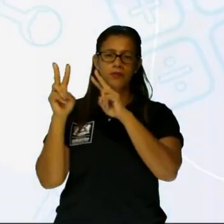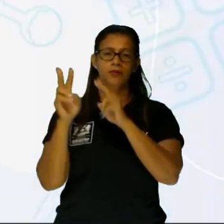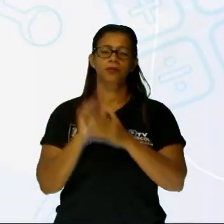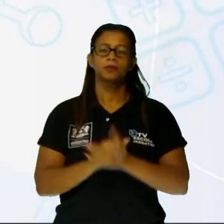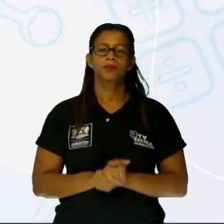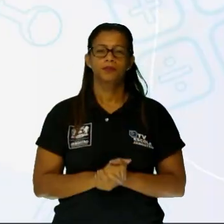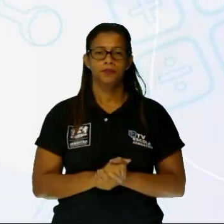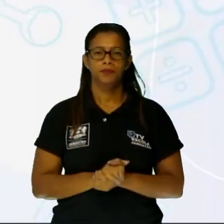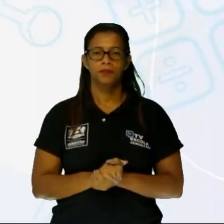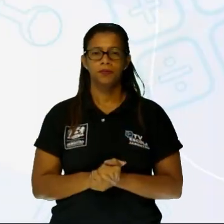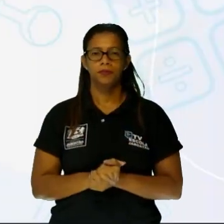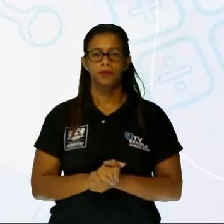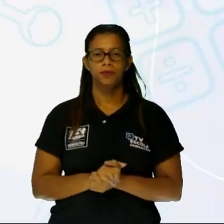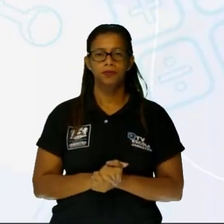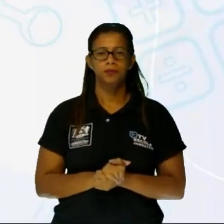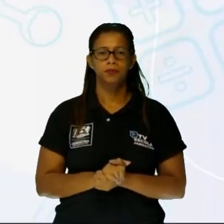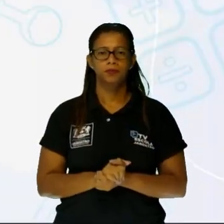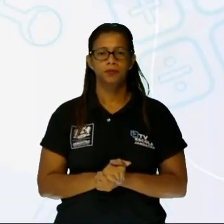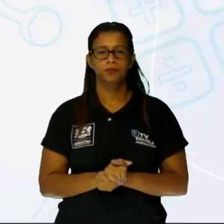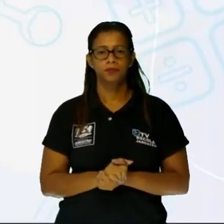ó, dessa